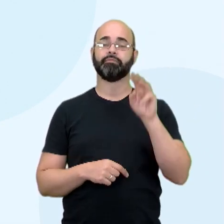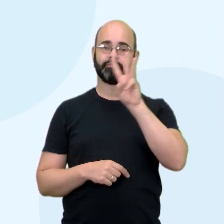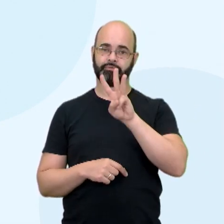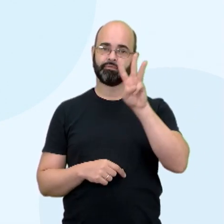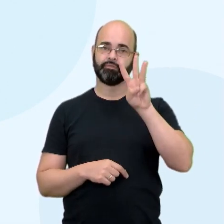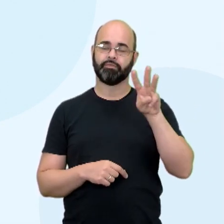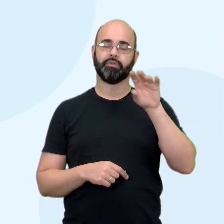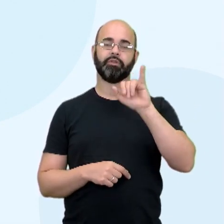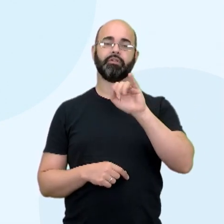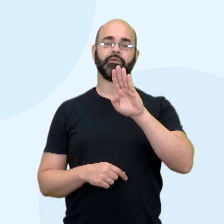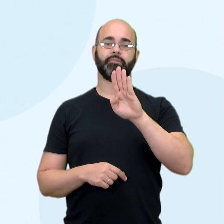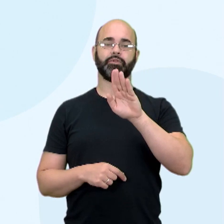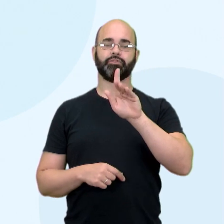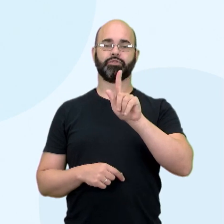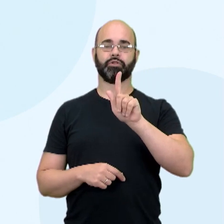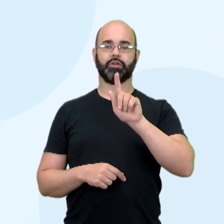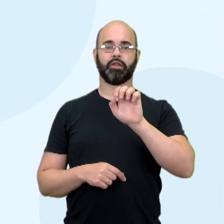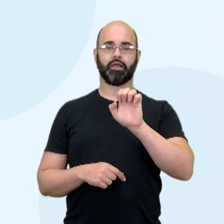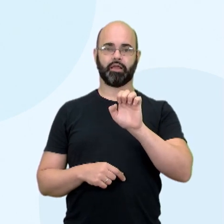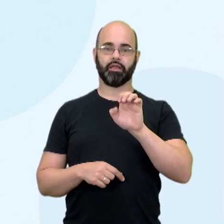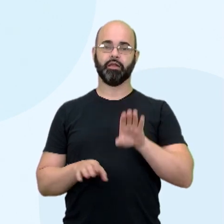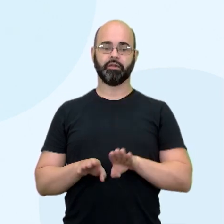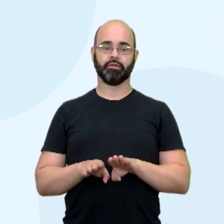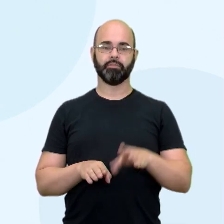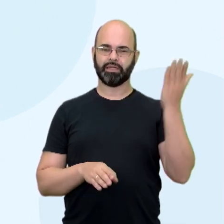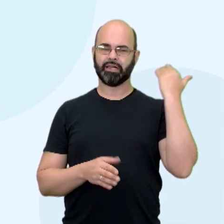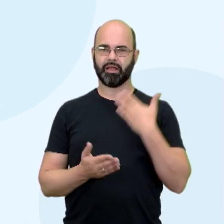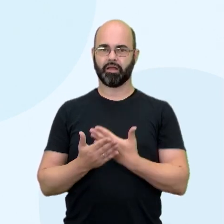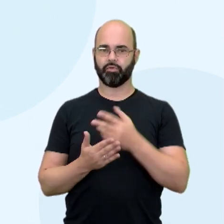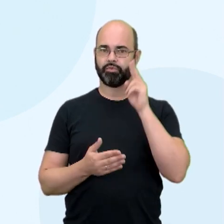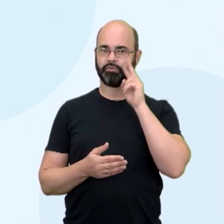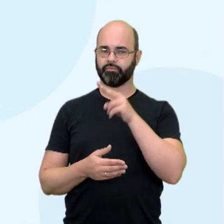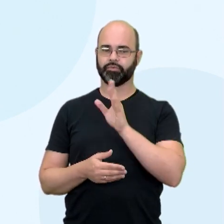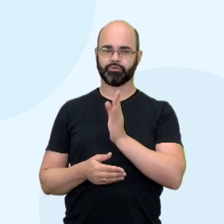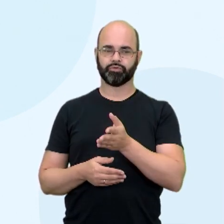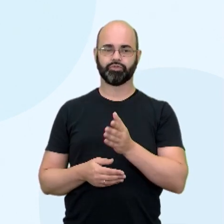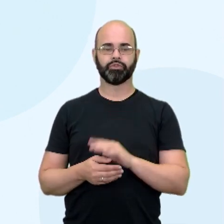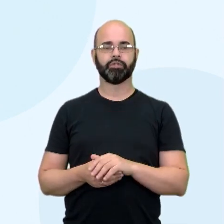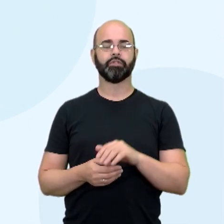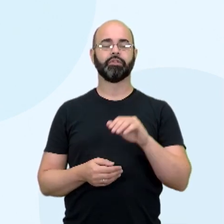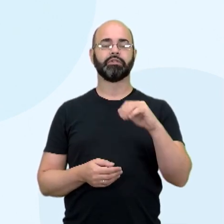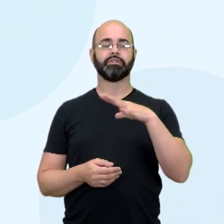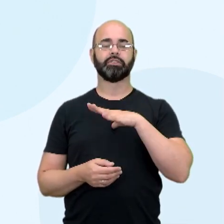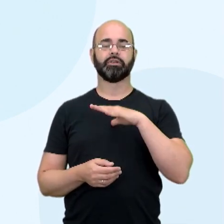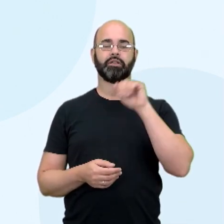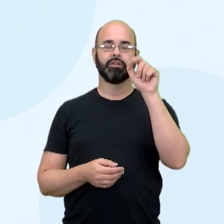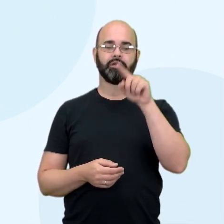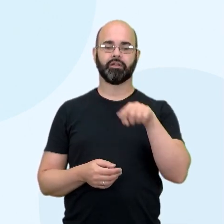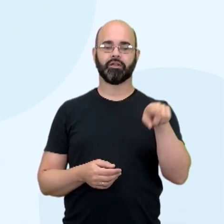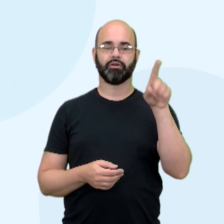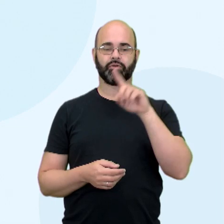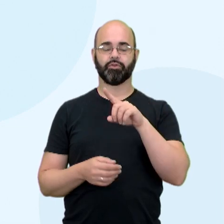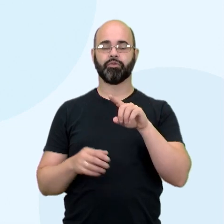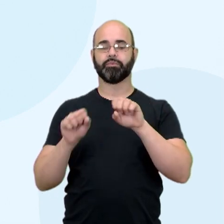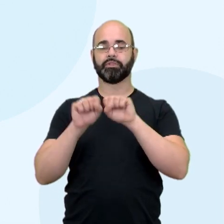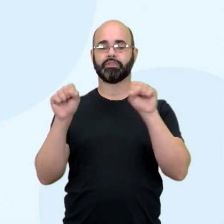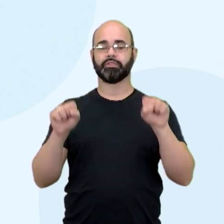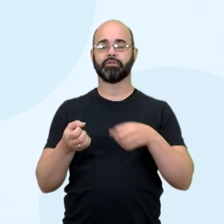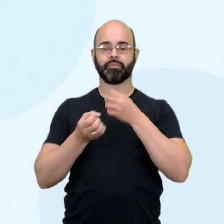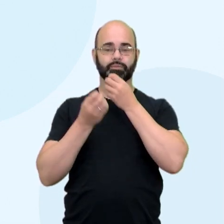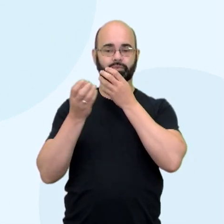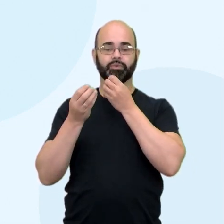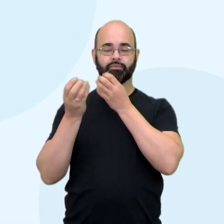sites, né, nas aulas anteriores, né? Então nós temos aí o Cidades Arroba, que é o sistema agregador de informações